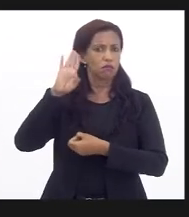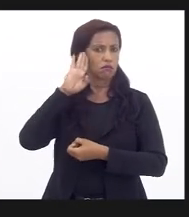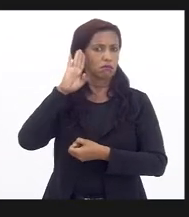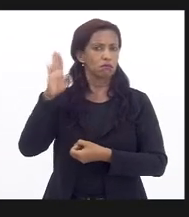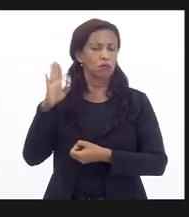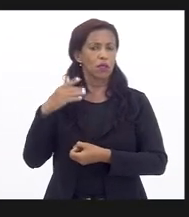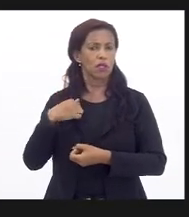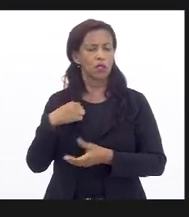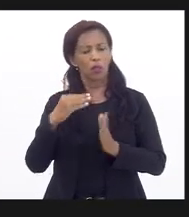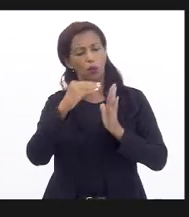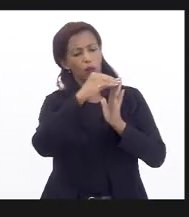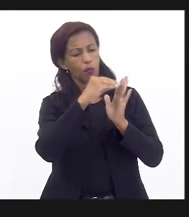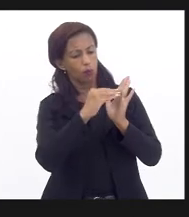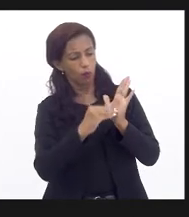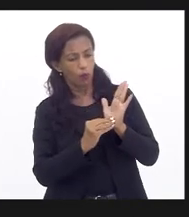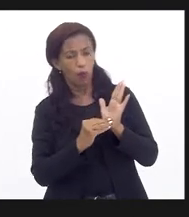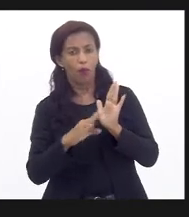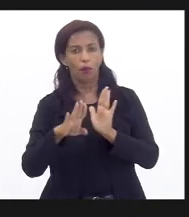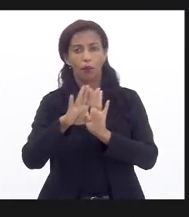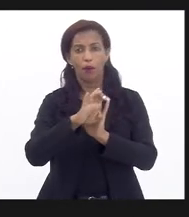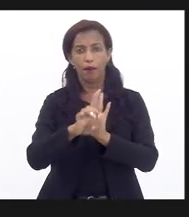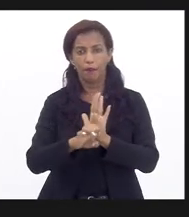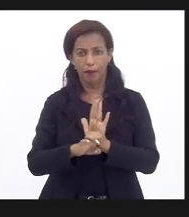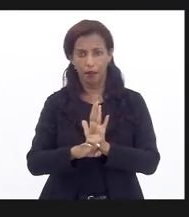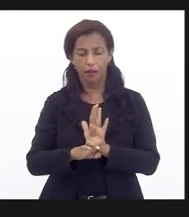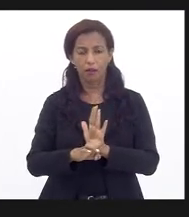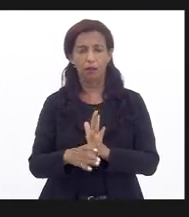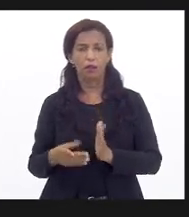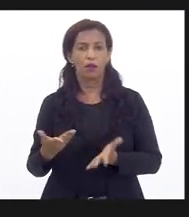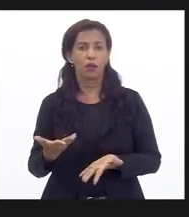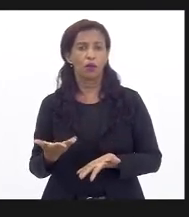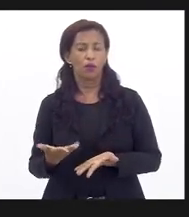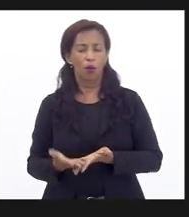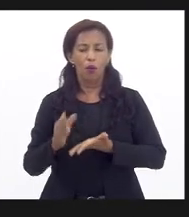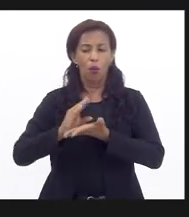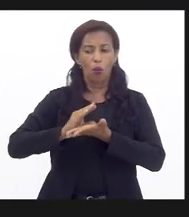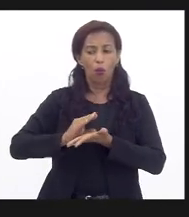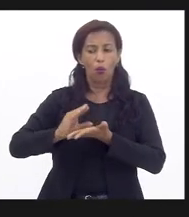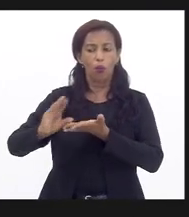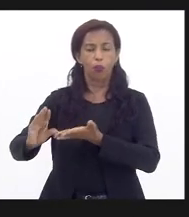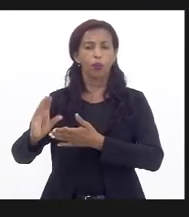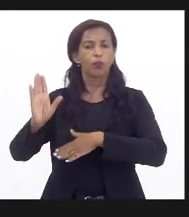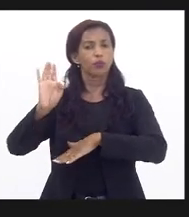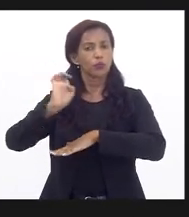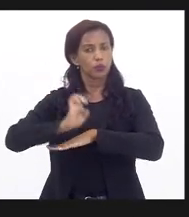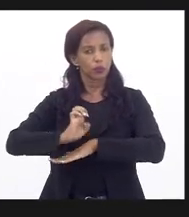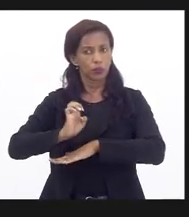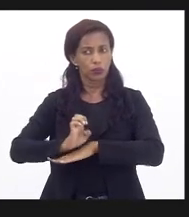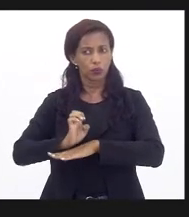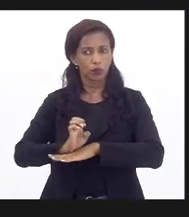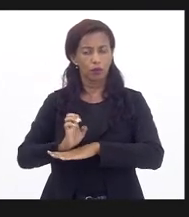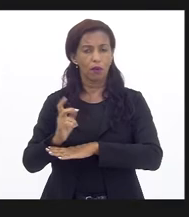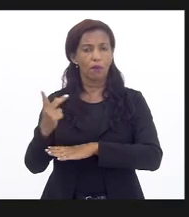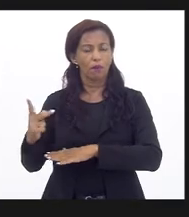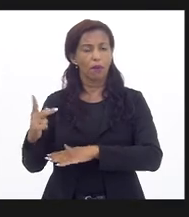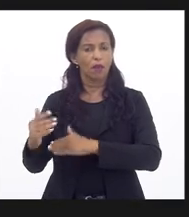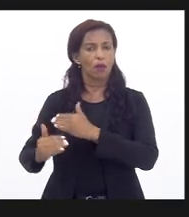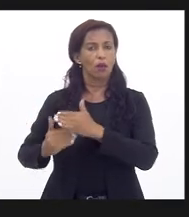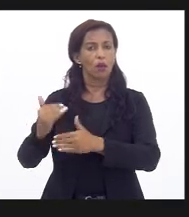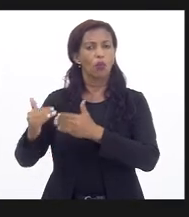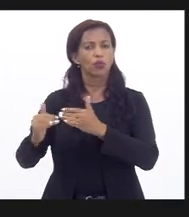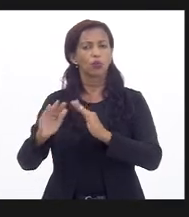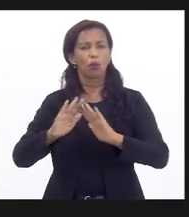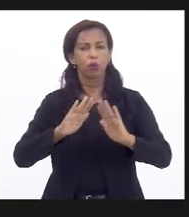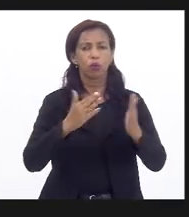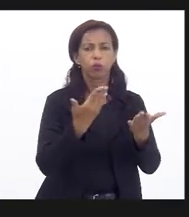que coloquei como emenda, foi o cofinanciamento do Estado para a construção de